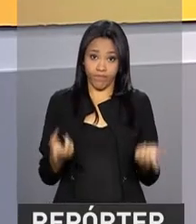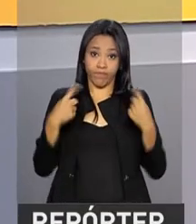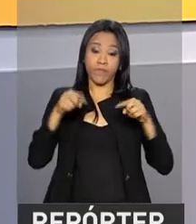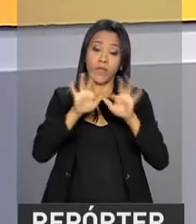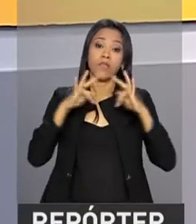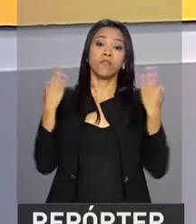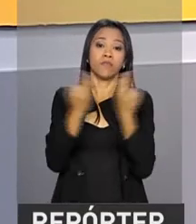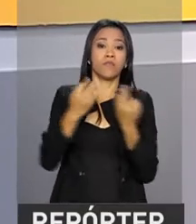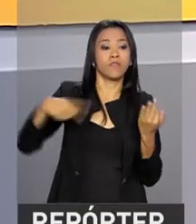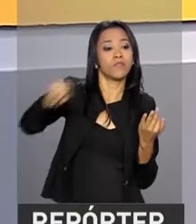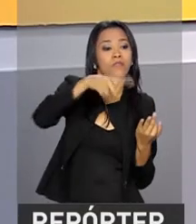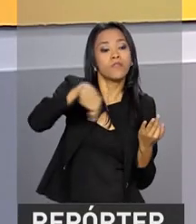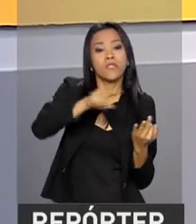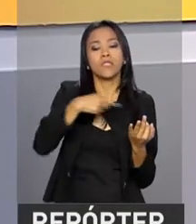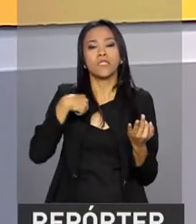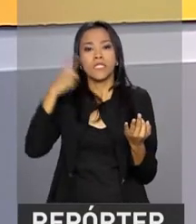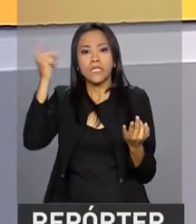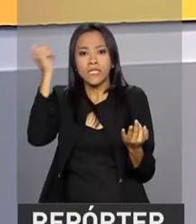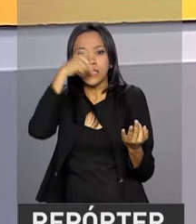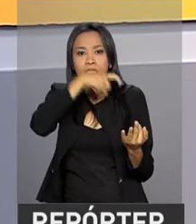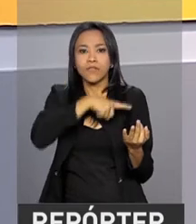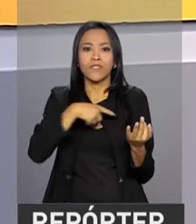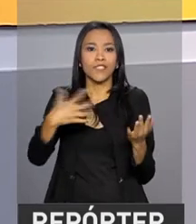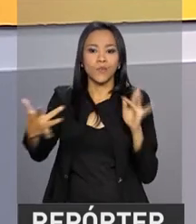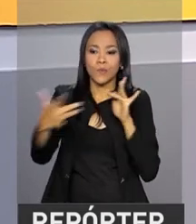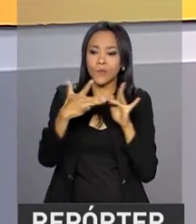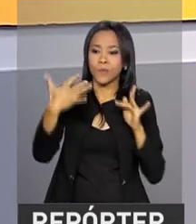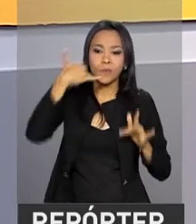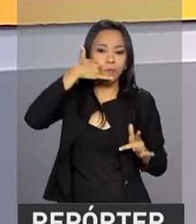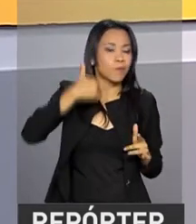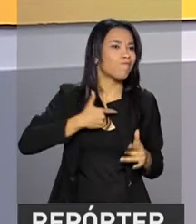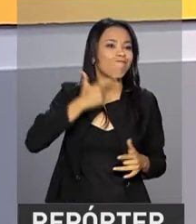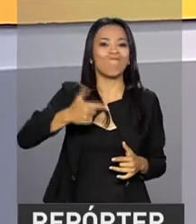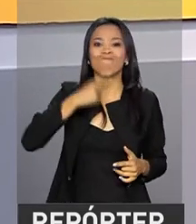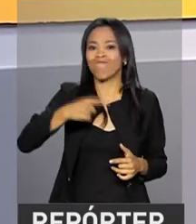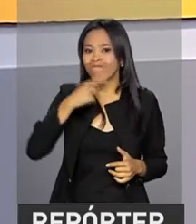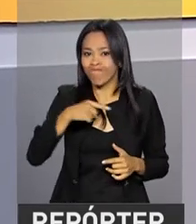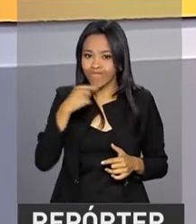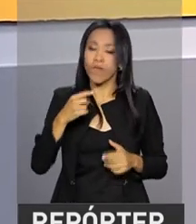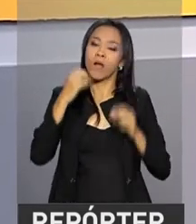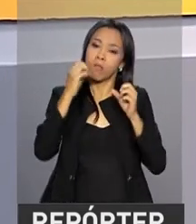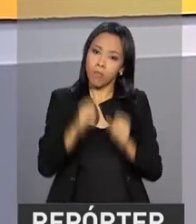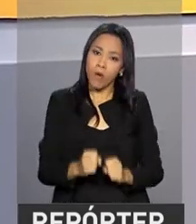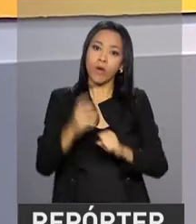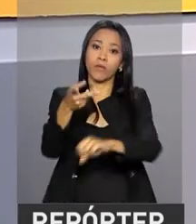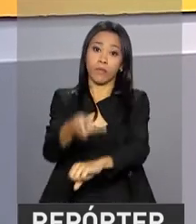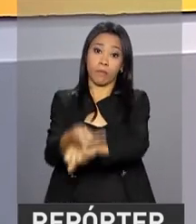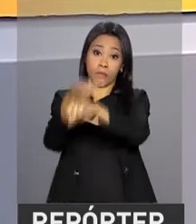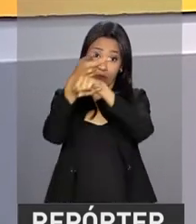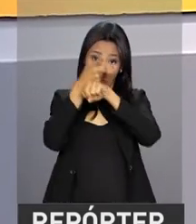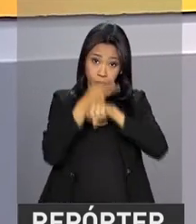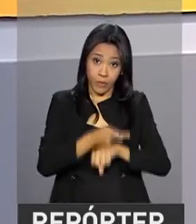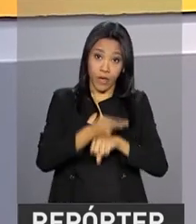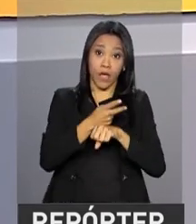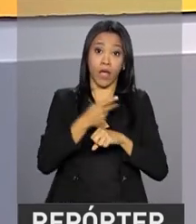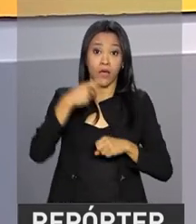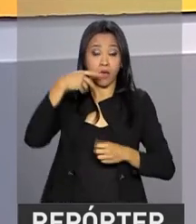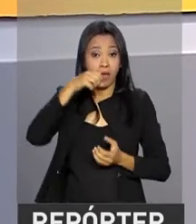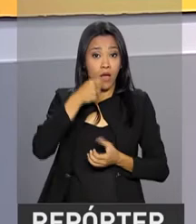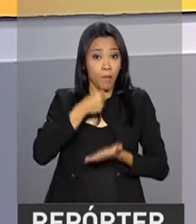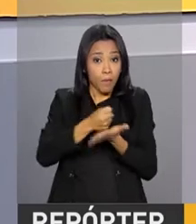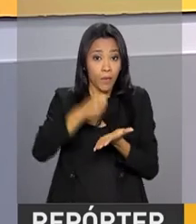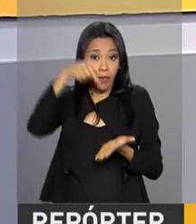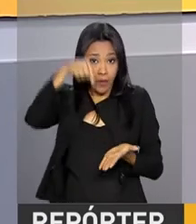com dificuldades de contato com pessoas nas áreas afetadas pelo furacão Irma podem recorrer ao Núcleo de Assistência Brasileiros